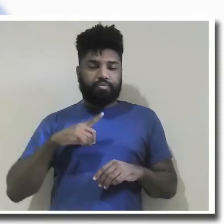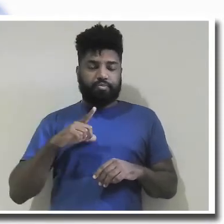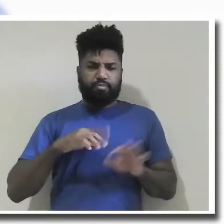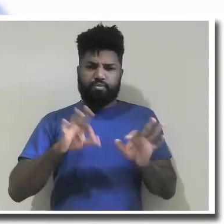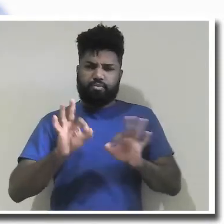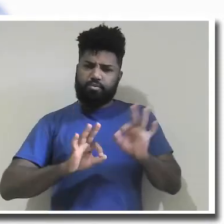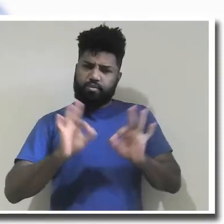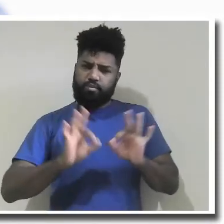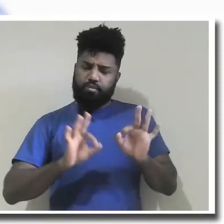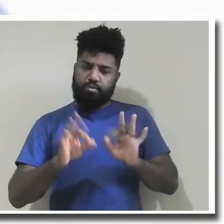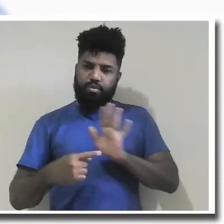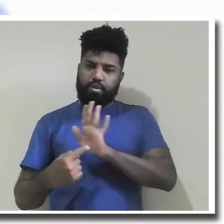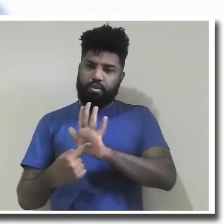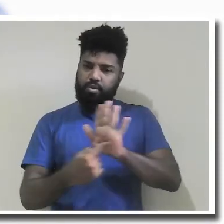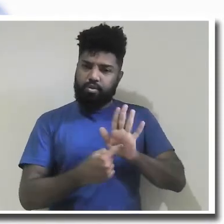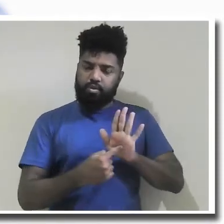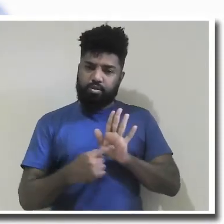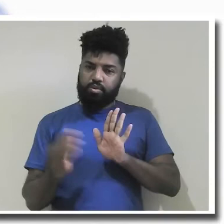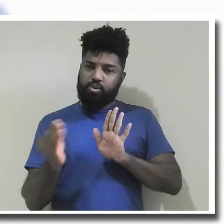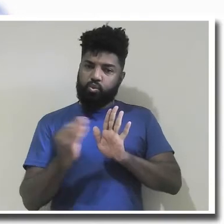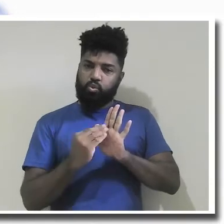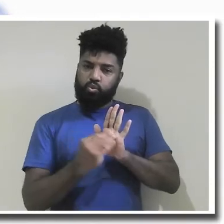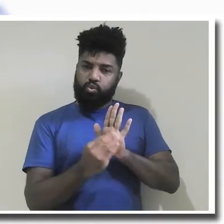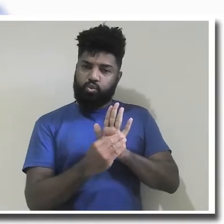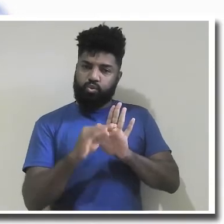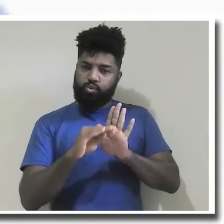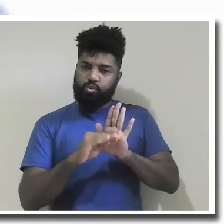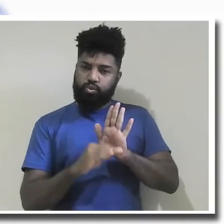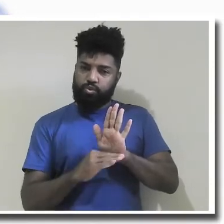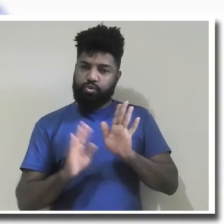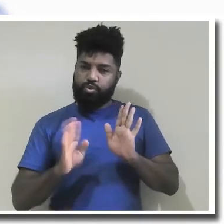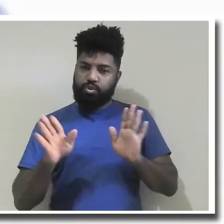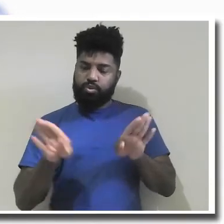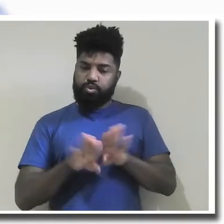indicada, aquilo que está dentro,